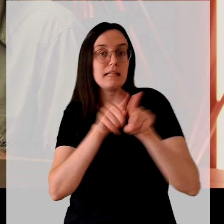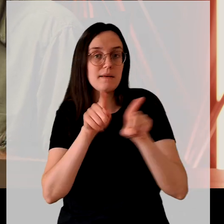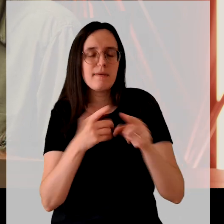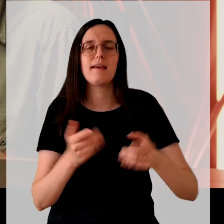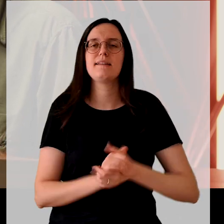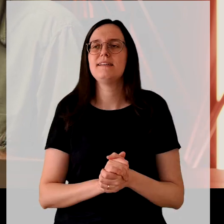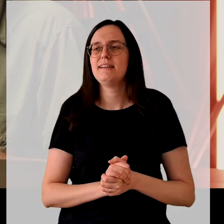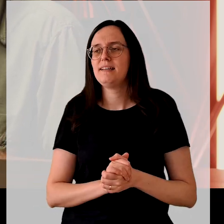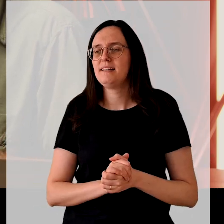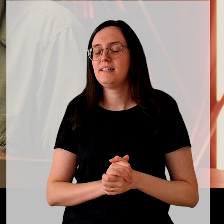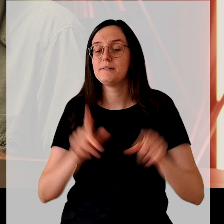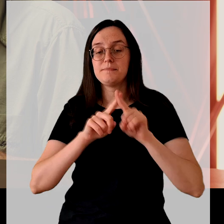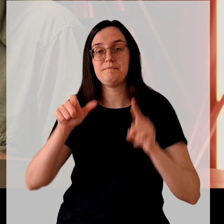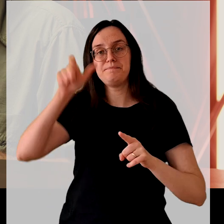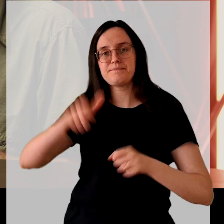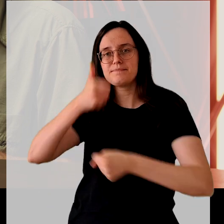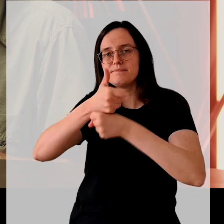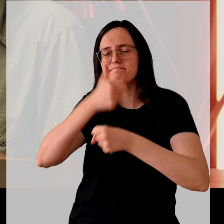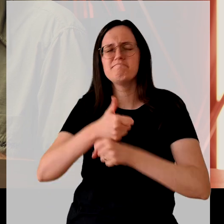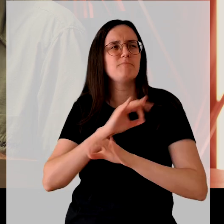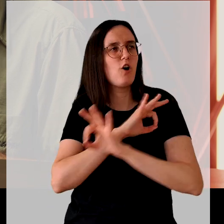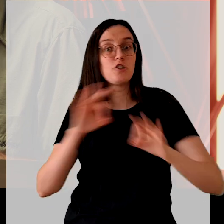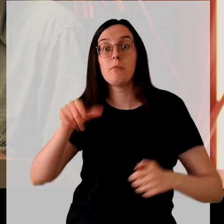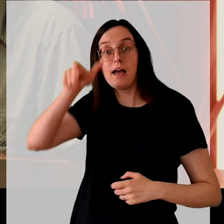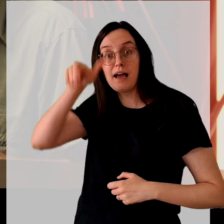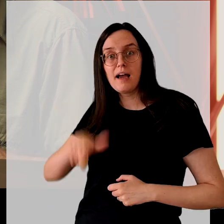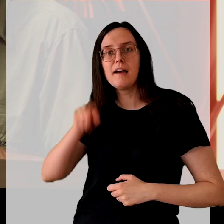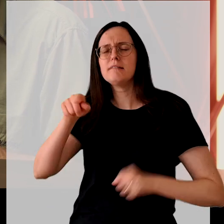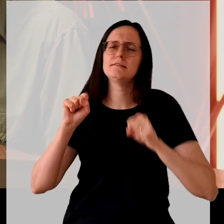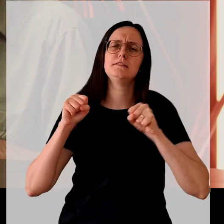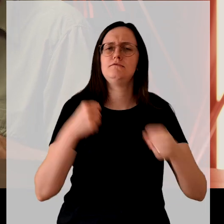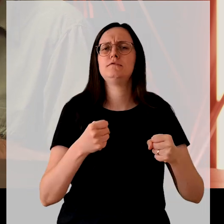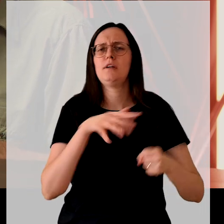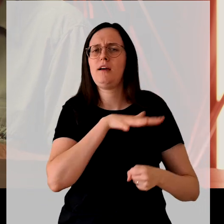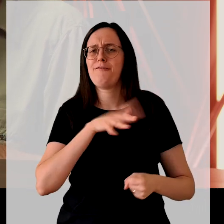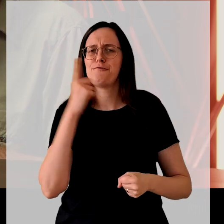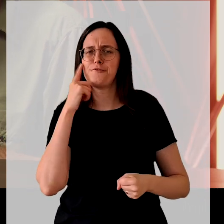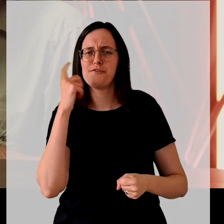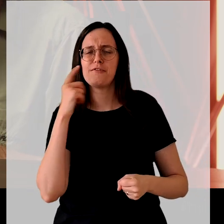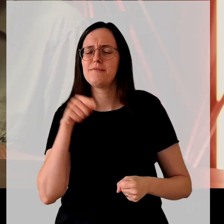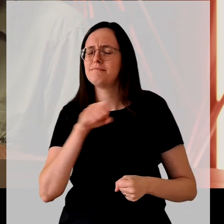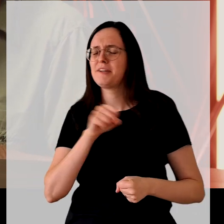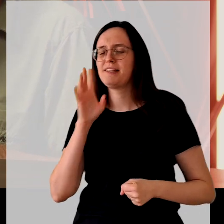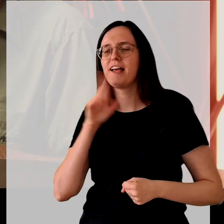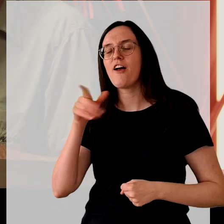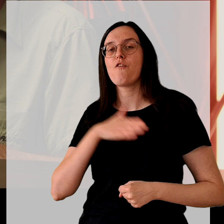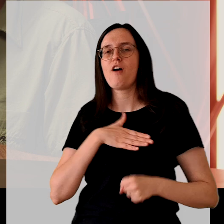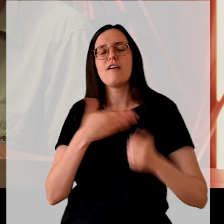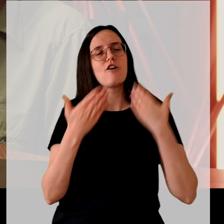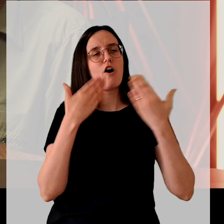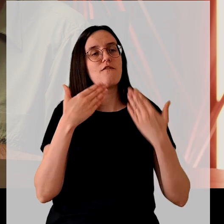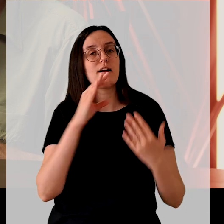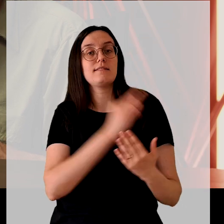né? Mas tinha um diretor que ele era muito gente fina, que ele defendia muito som. Isso era massa, né? Ele